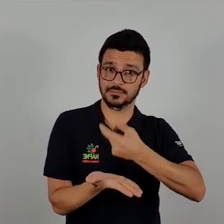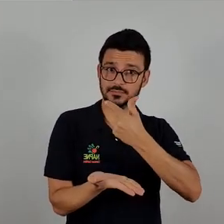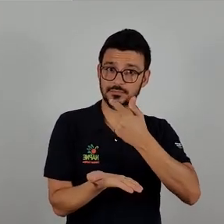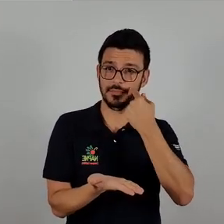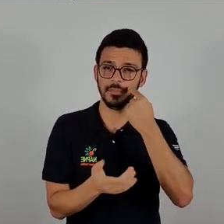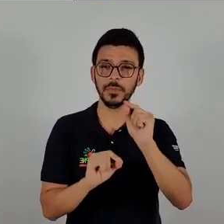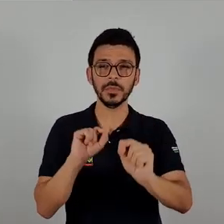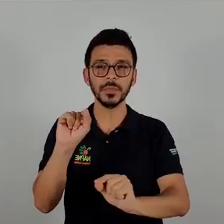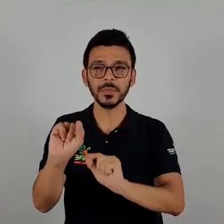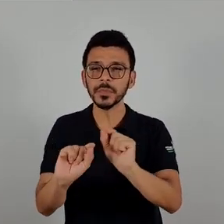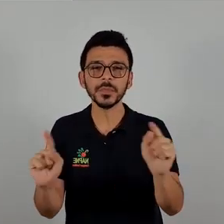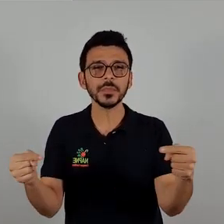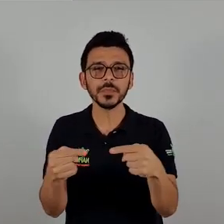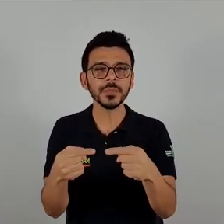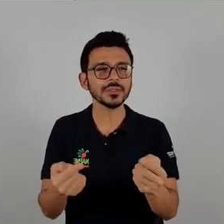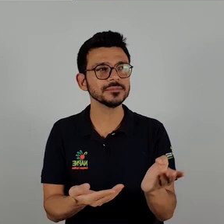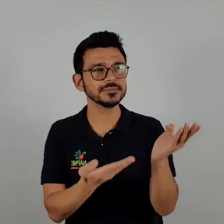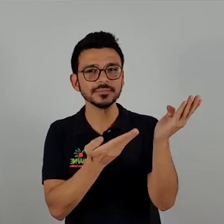sementes,